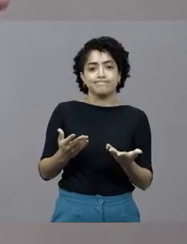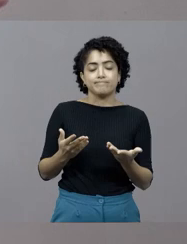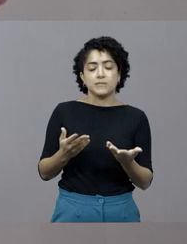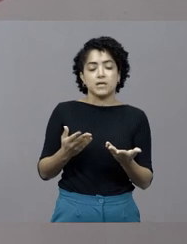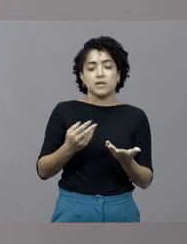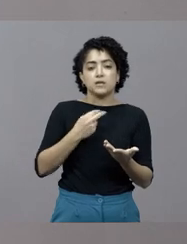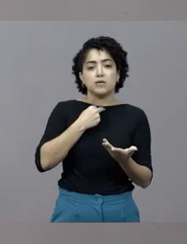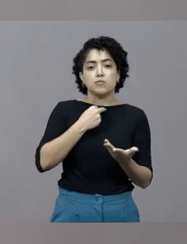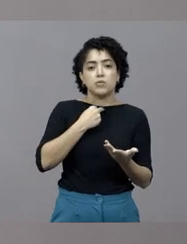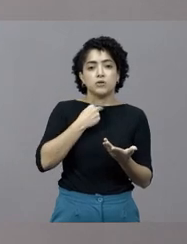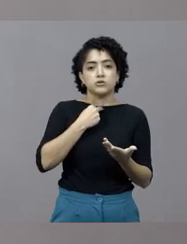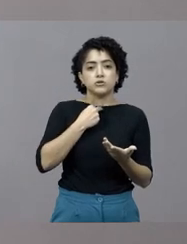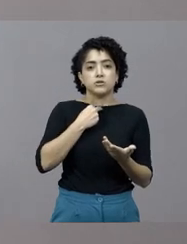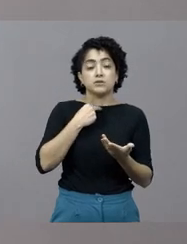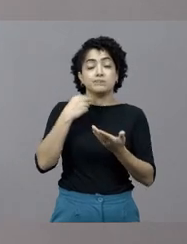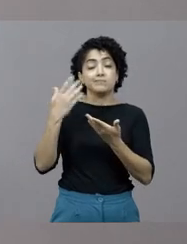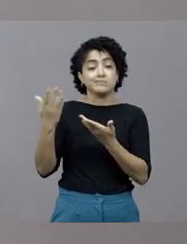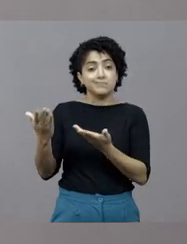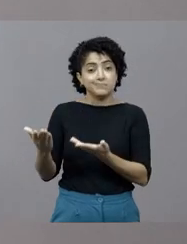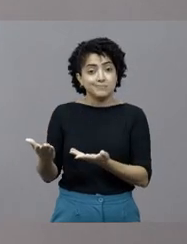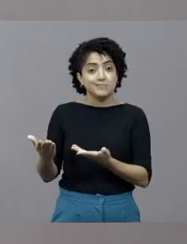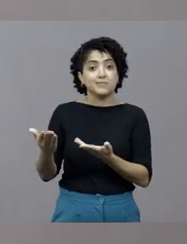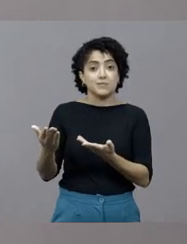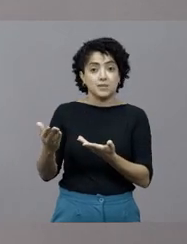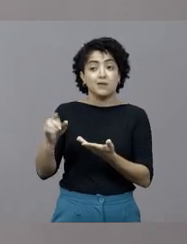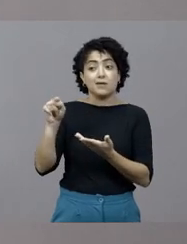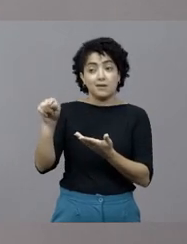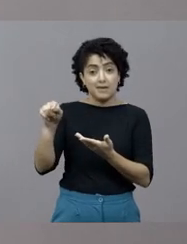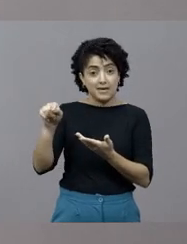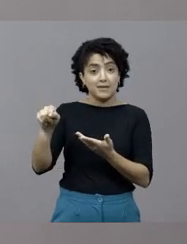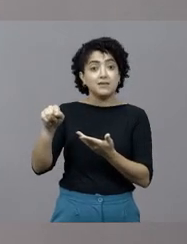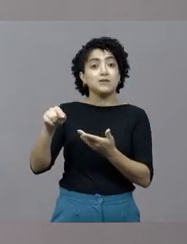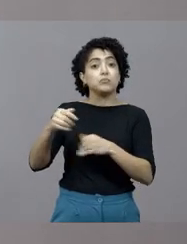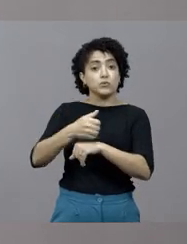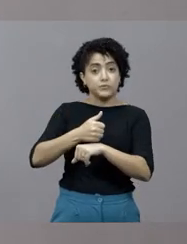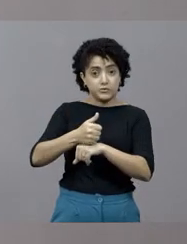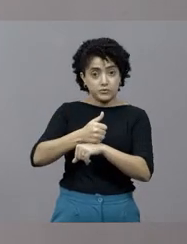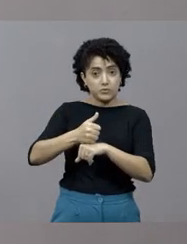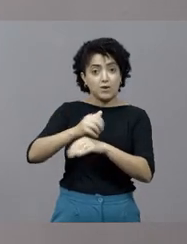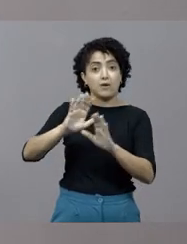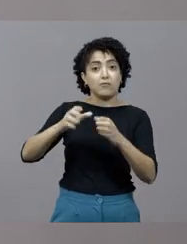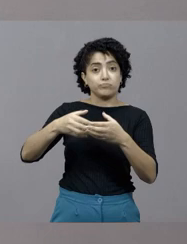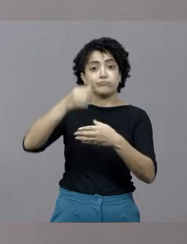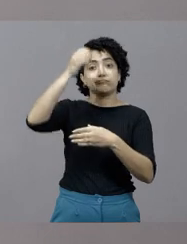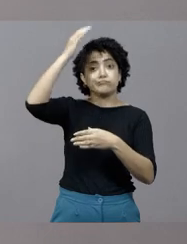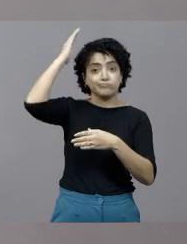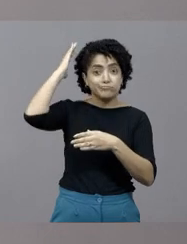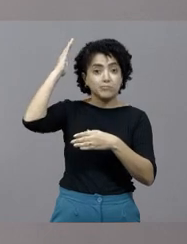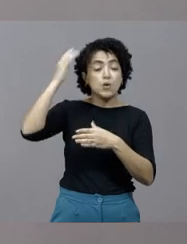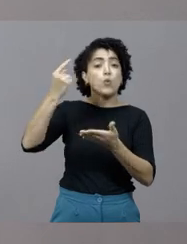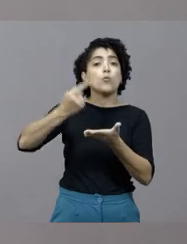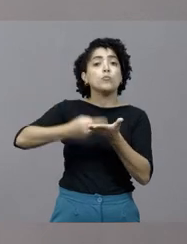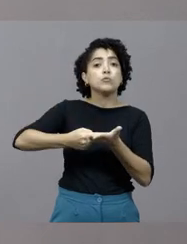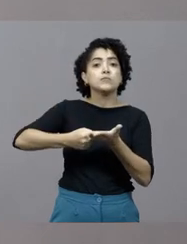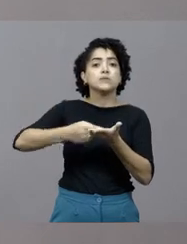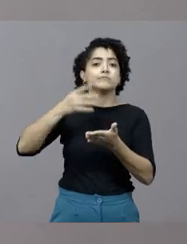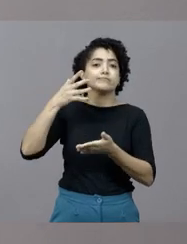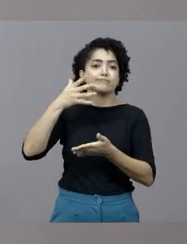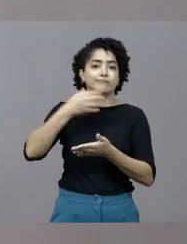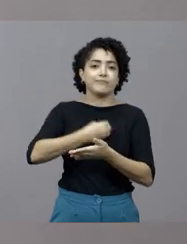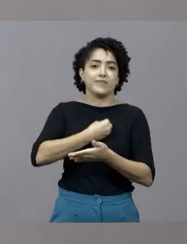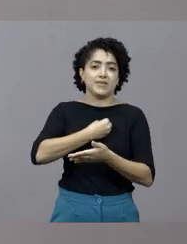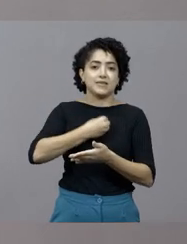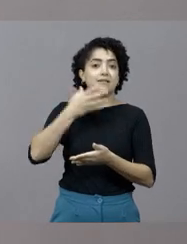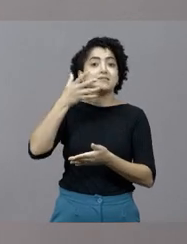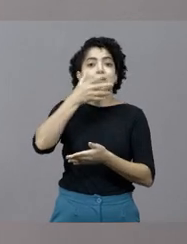na verdade, que o governador é um bombeiro, que o compromisso é salvar vidas, se esforçar